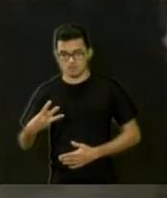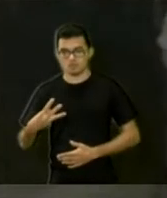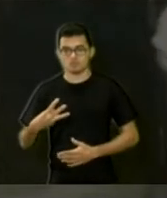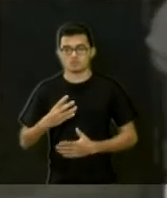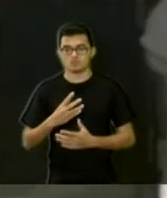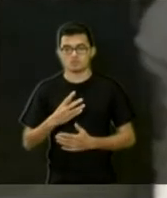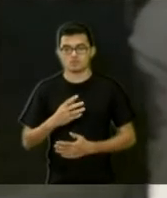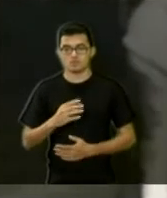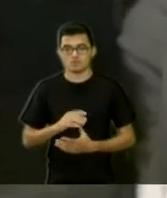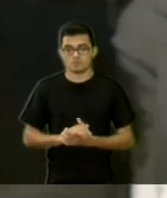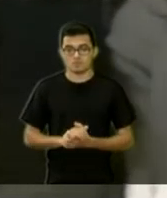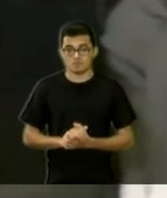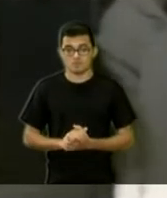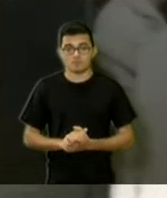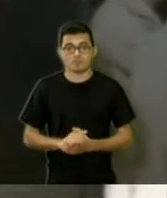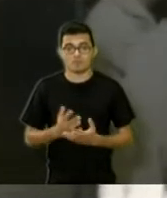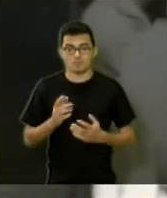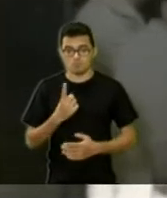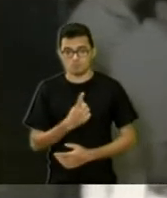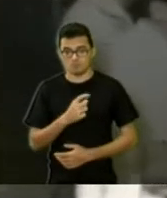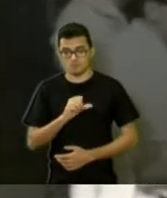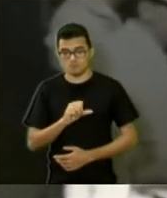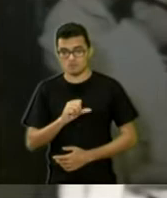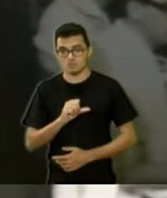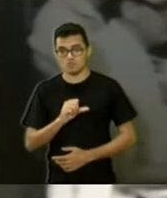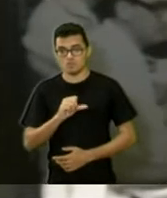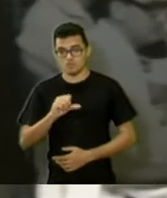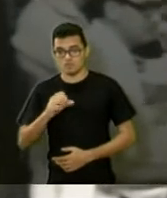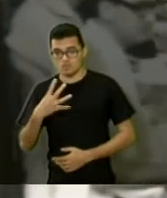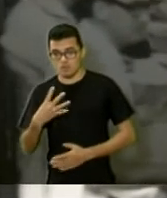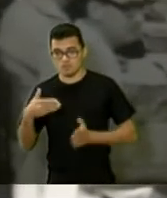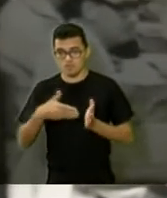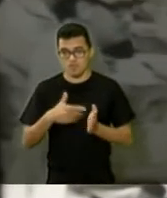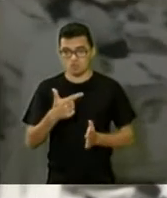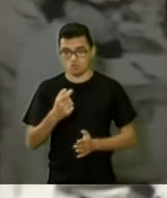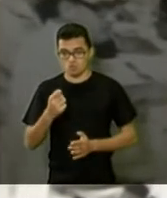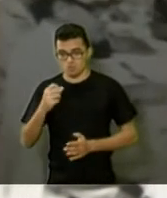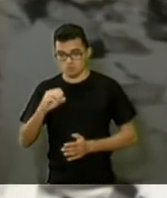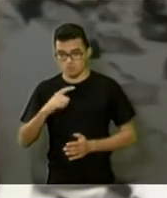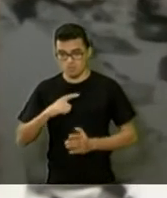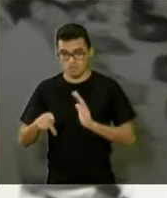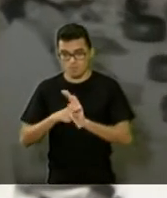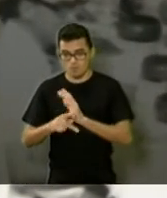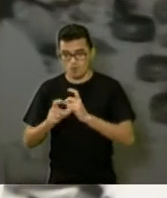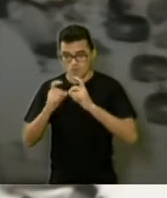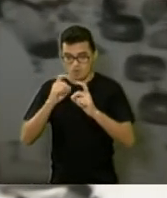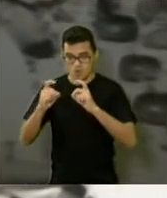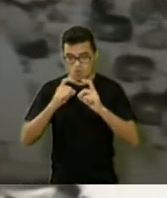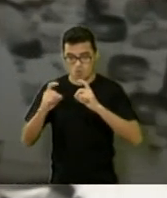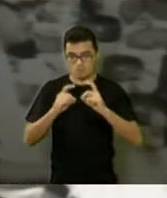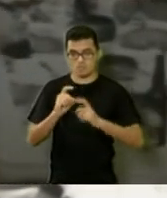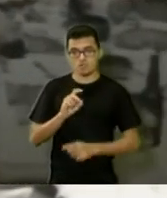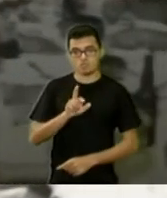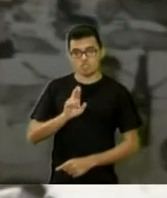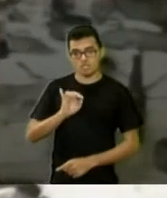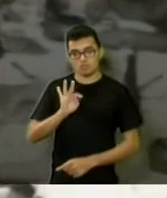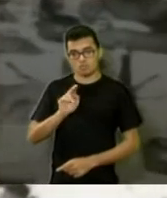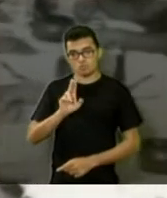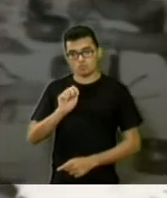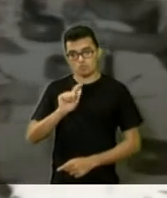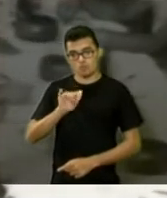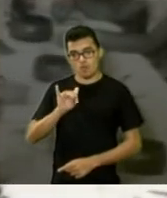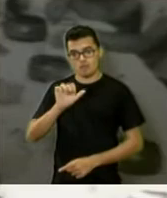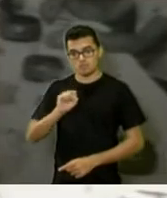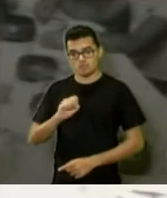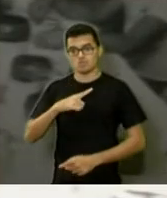De 1994 a 2000, pertenceu à Comissão Estadual de Ritualística da Grande Loja Maçônica de